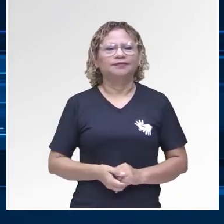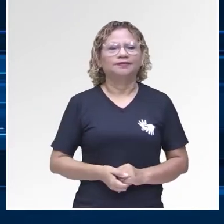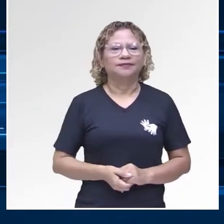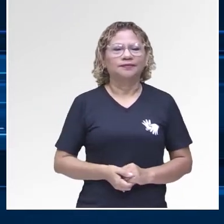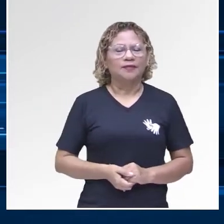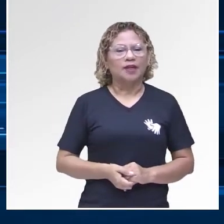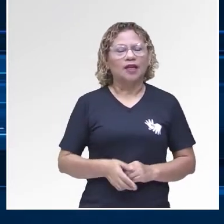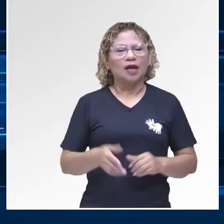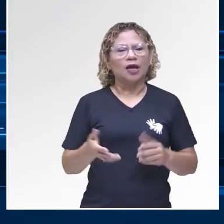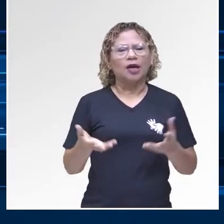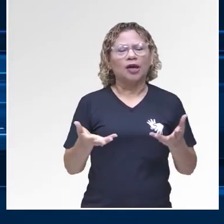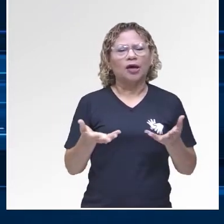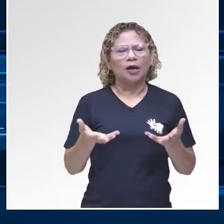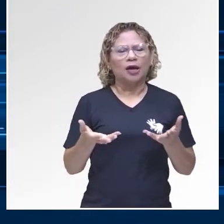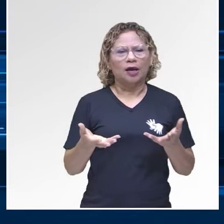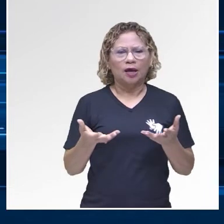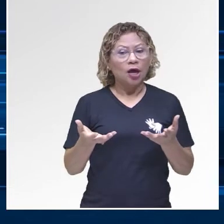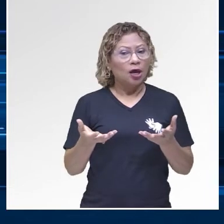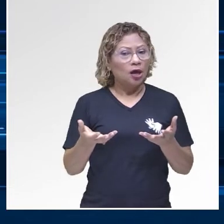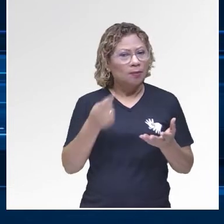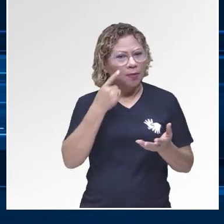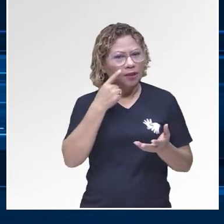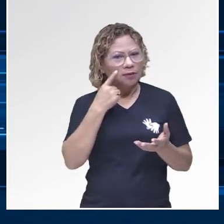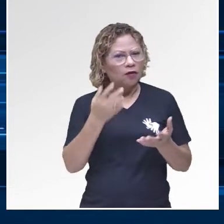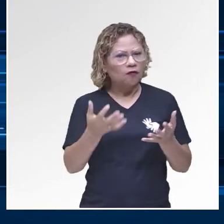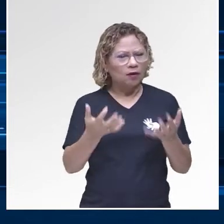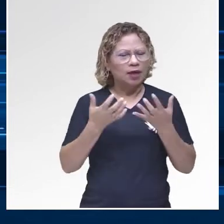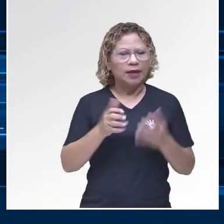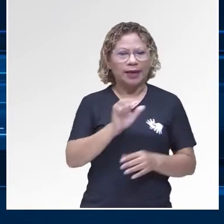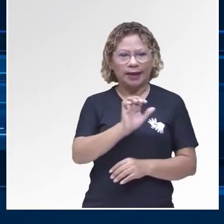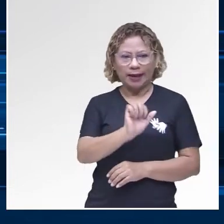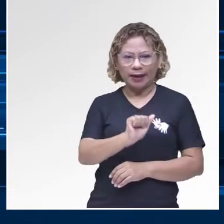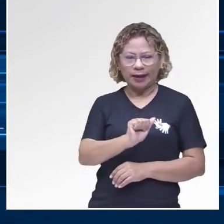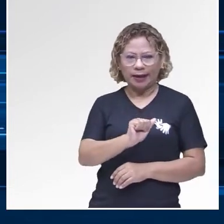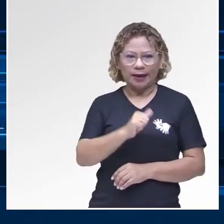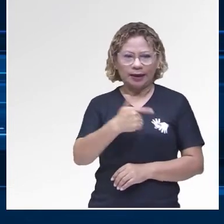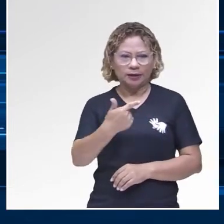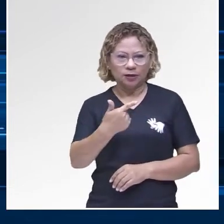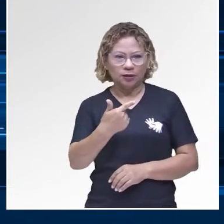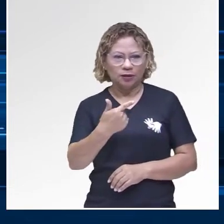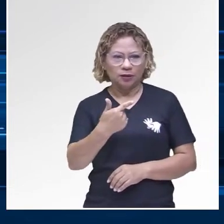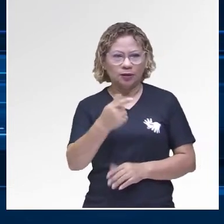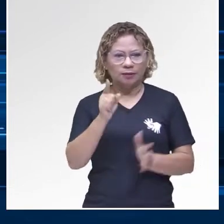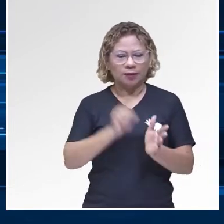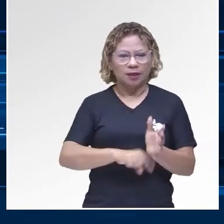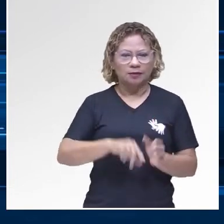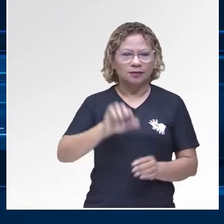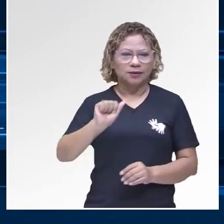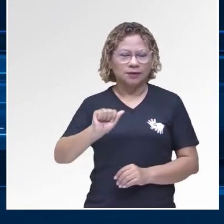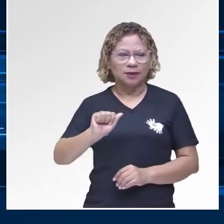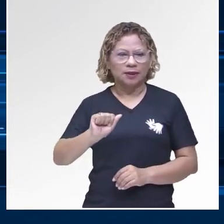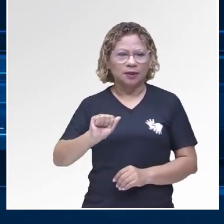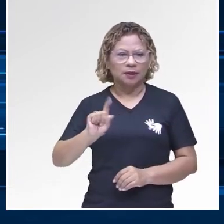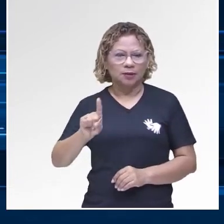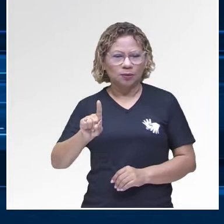eu vou ter 6 menos 6, que vai dar 0. Se eu pegasse o A4 menos o A3,